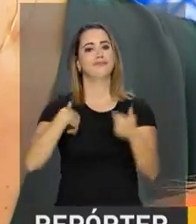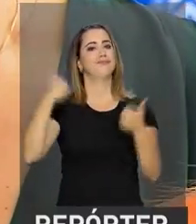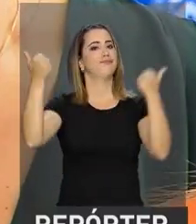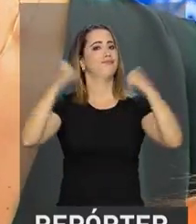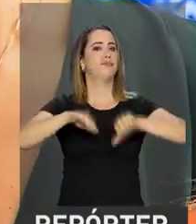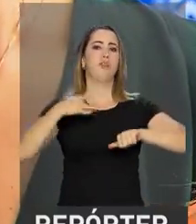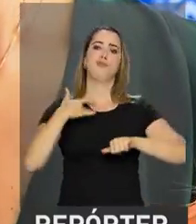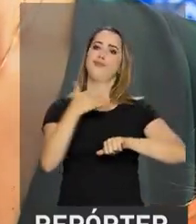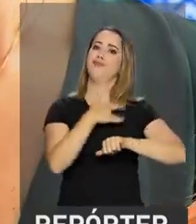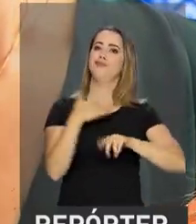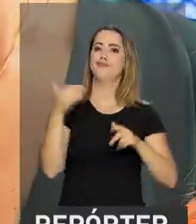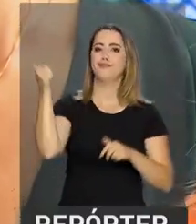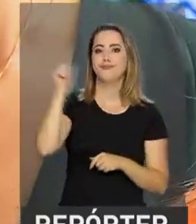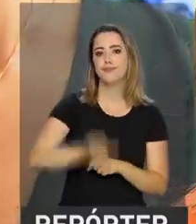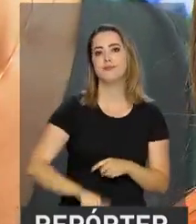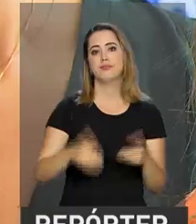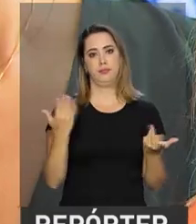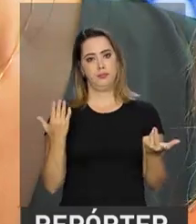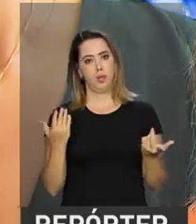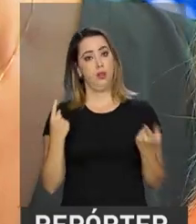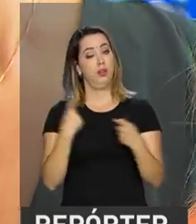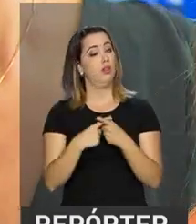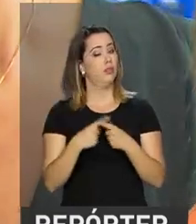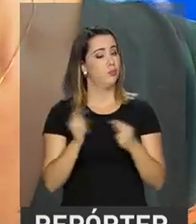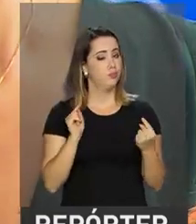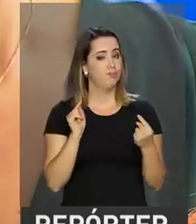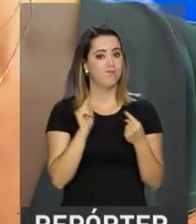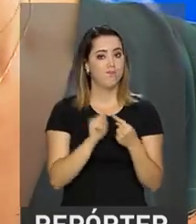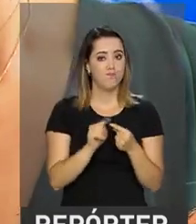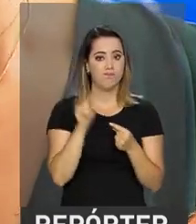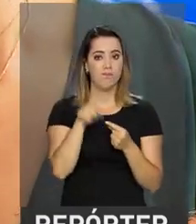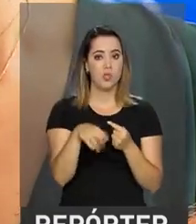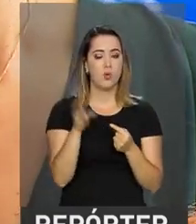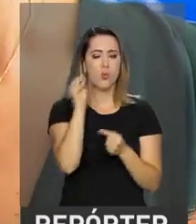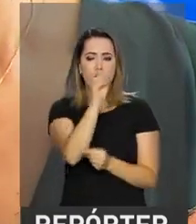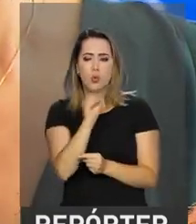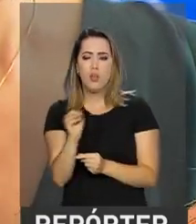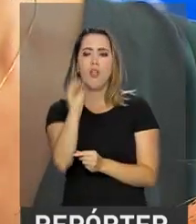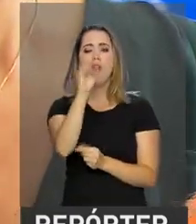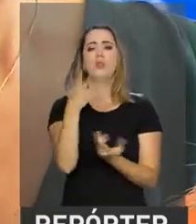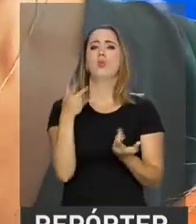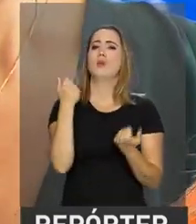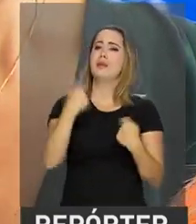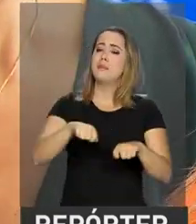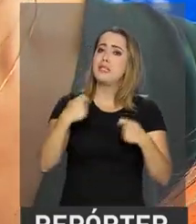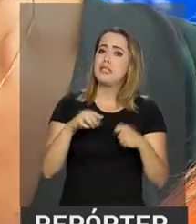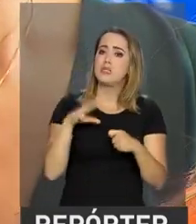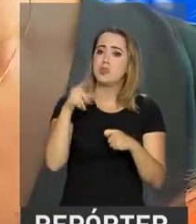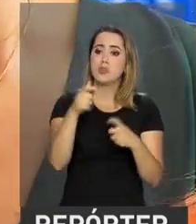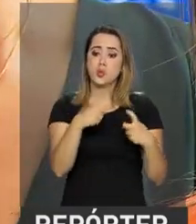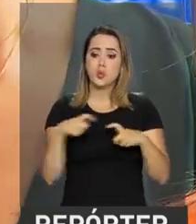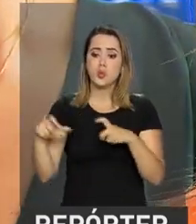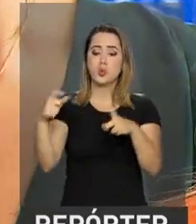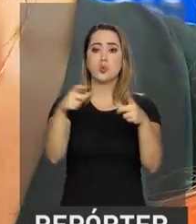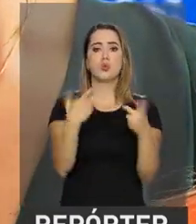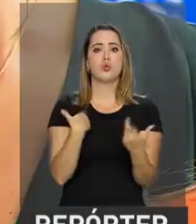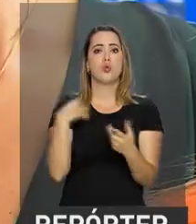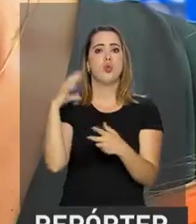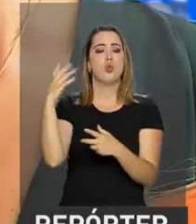imenso à saúde da população palmense. Temos também o objetivo da preservação, do cuidado de todas as APAs